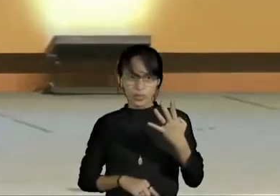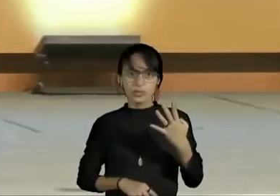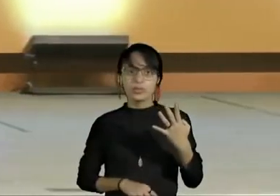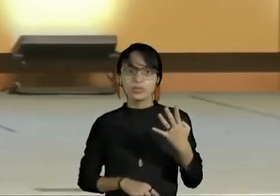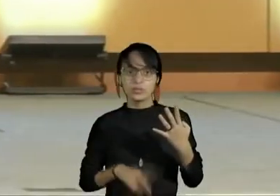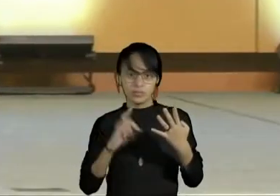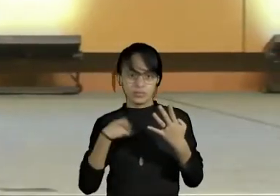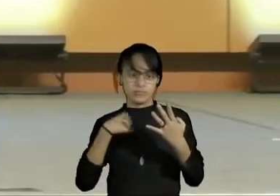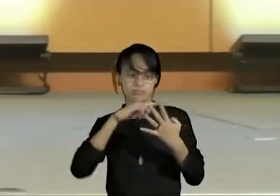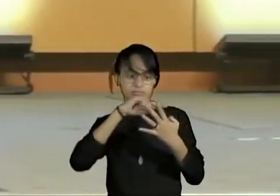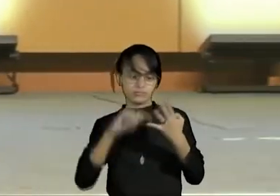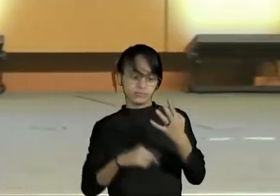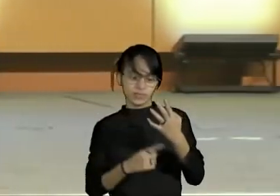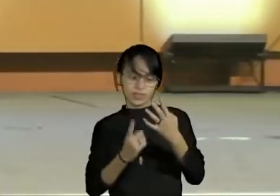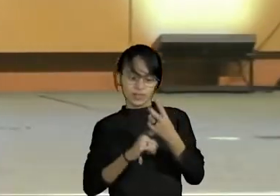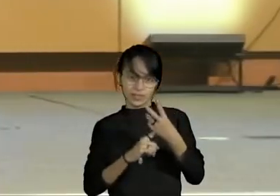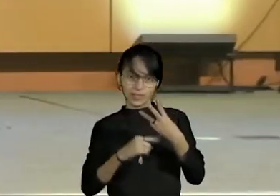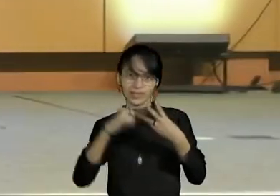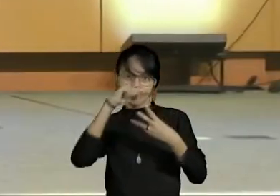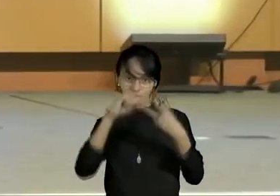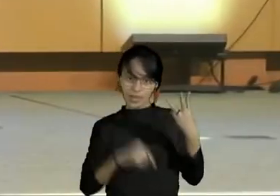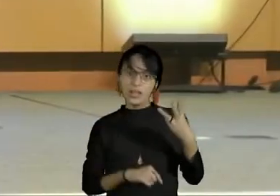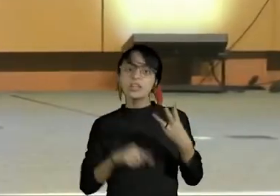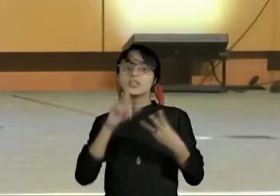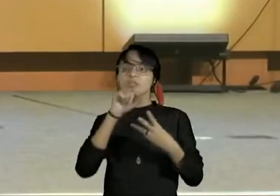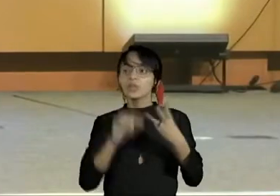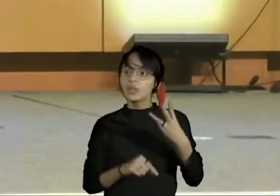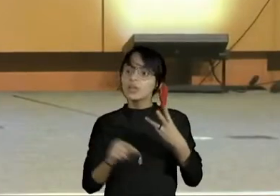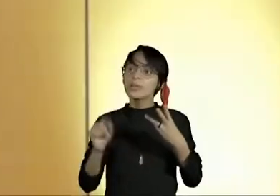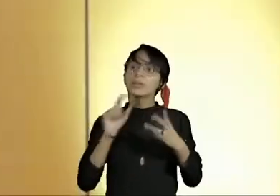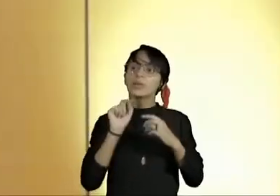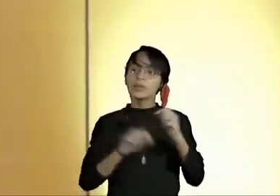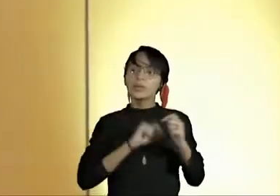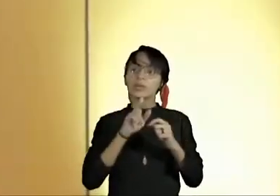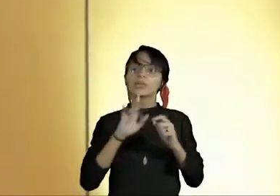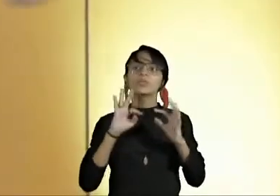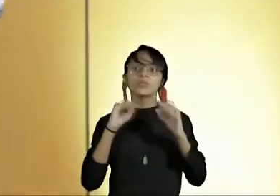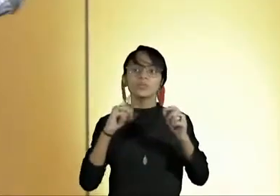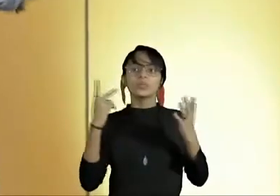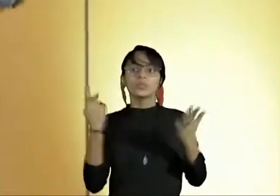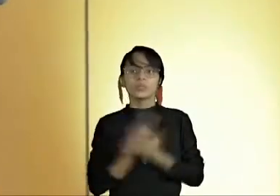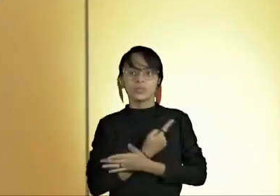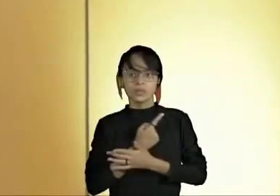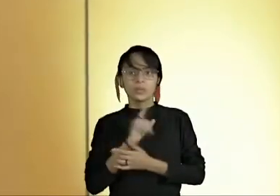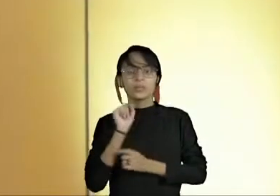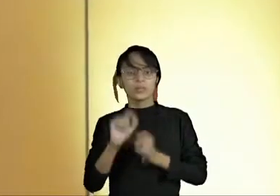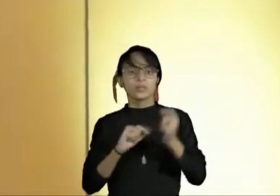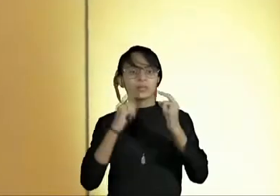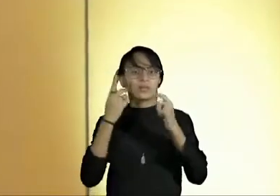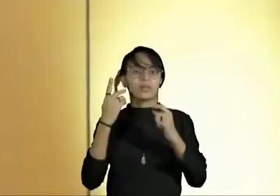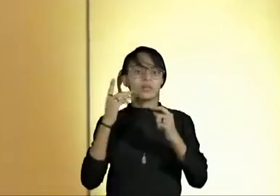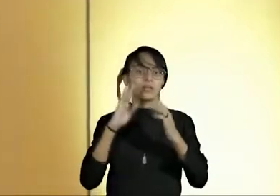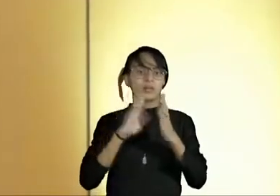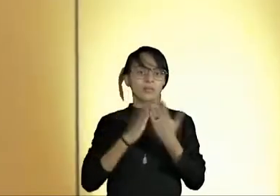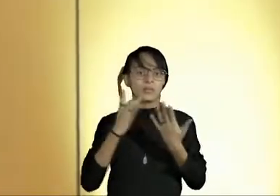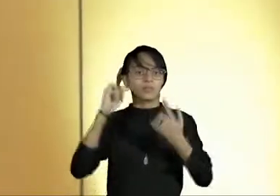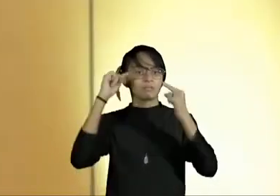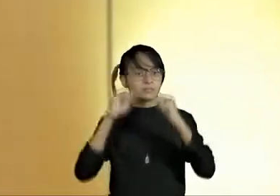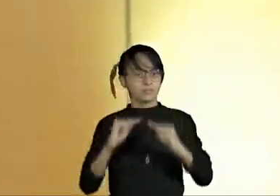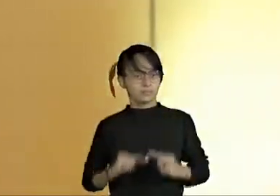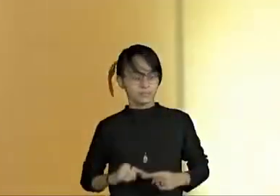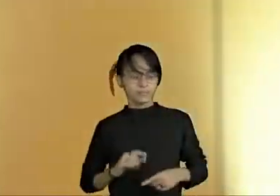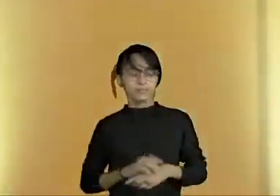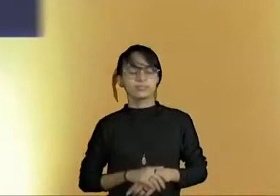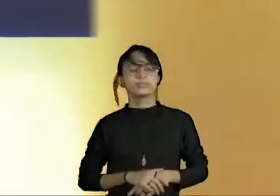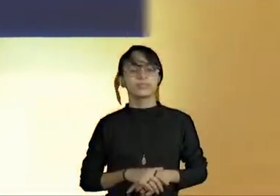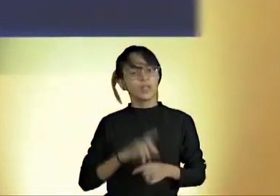aqui 3, aonde ele deixa claro, dizendo: isto aconteceu para se cumprir a escritura, e isto aconteceu para se cumprir a escritura,